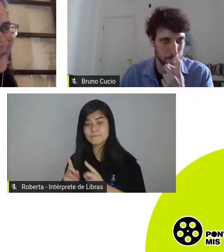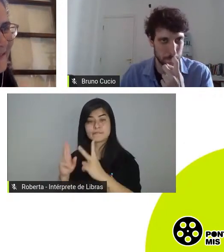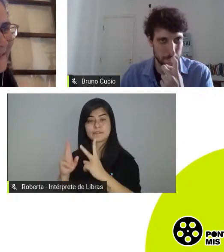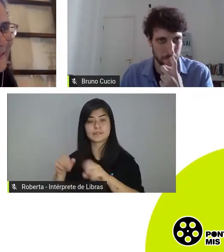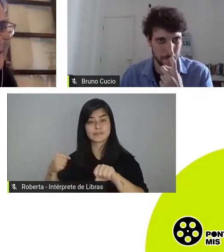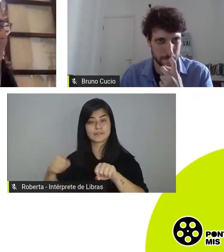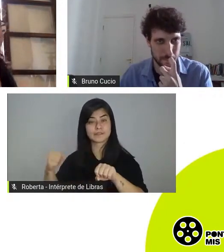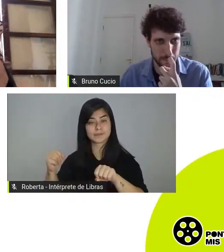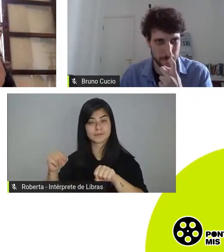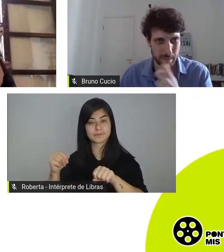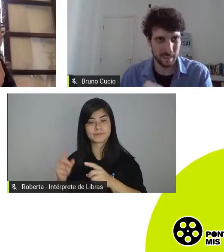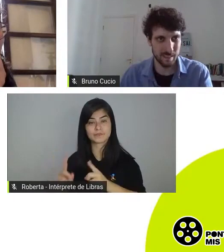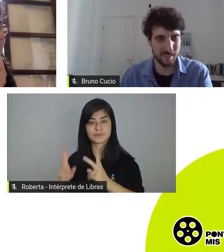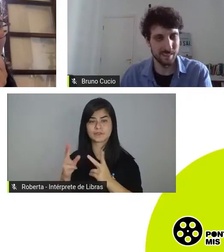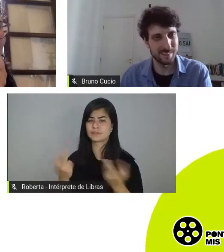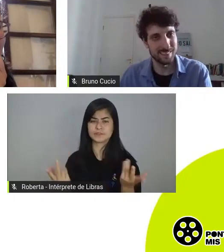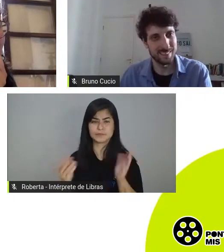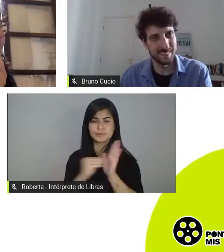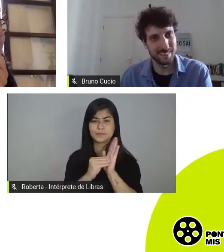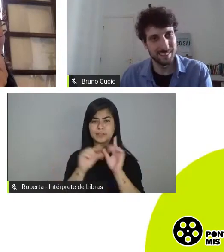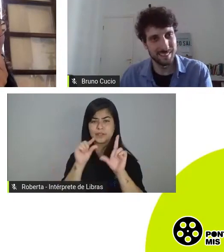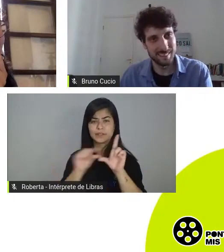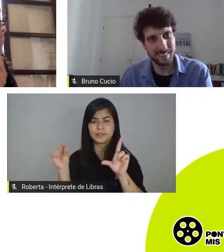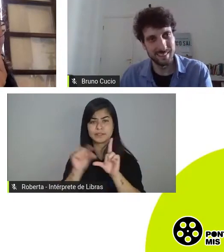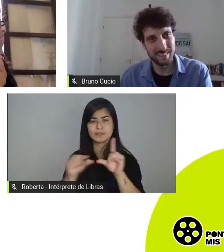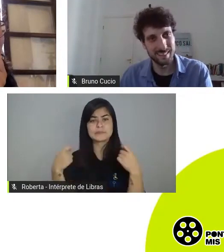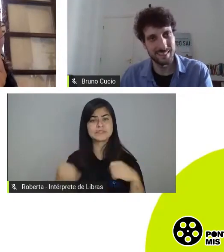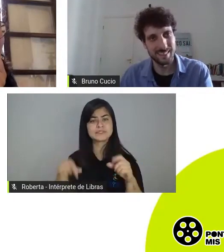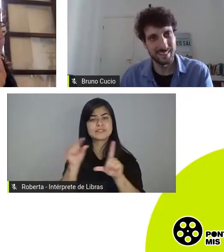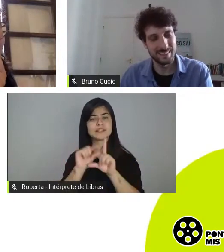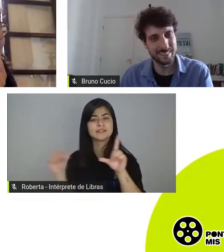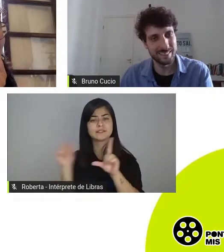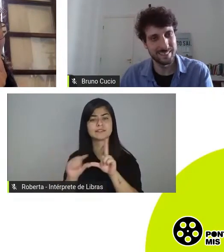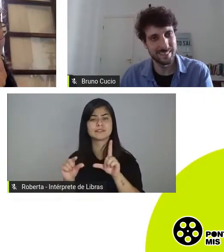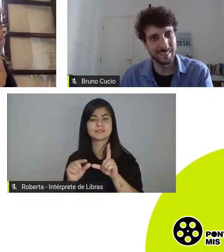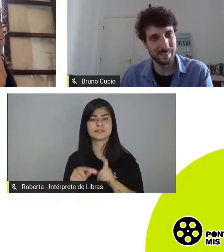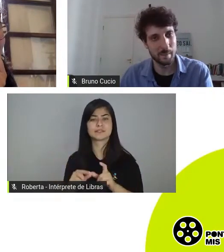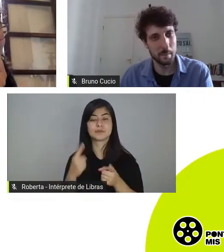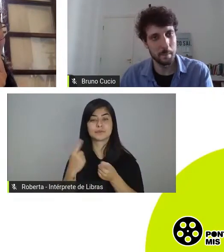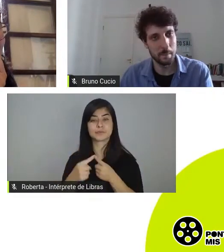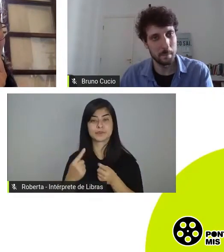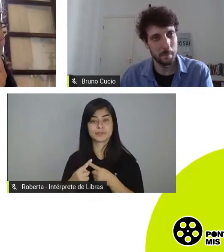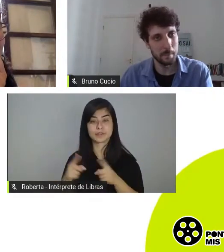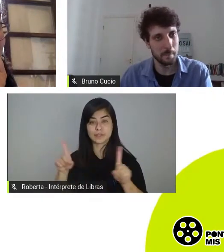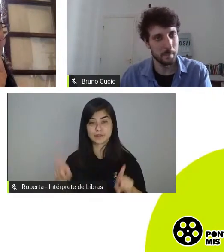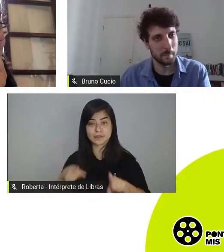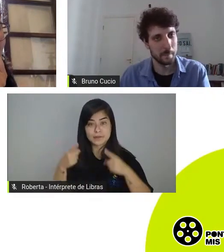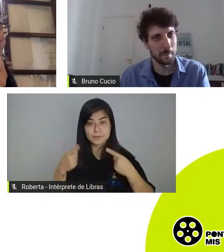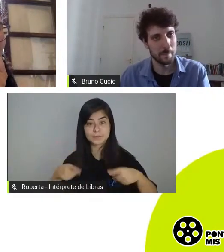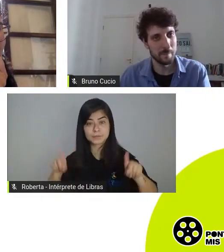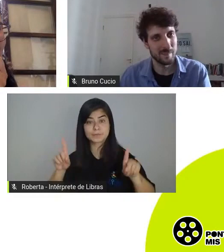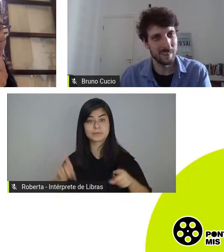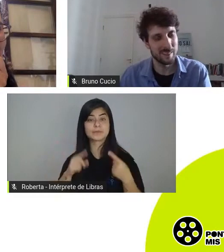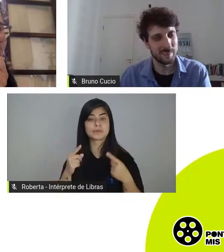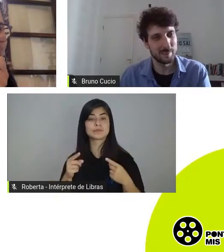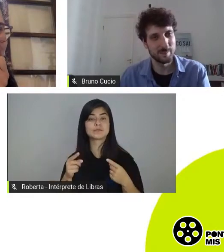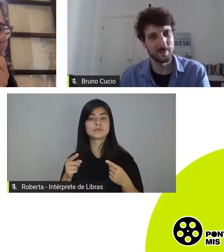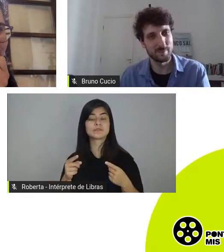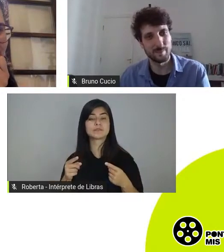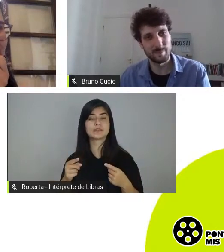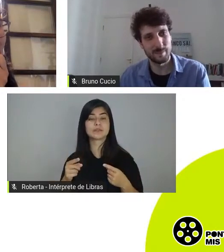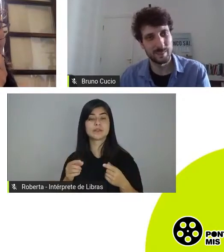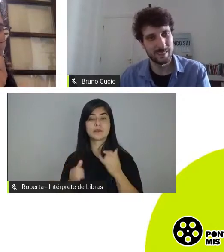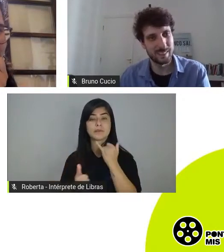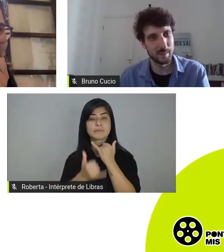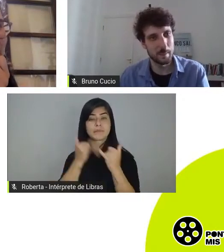Paulo José disse assim, tu não vai botar legenda? Tem que botar legenda da letra. Porque a letra daquela música é praticamente a sinopse